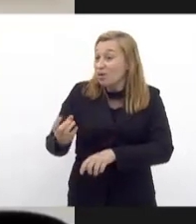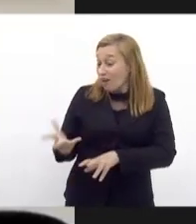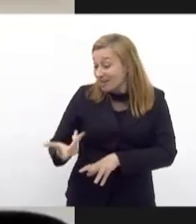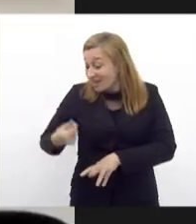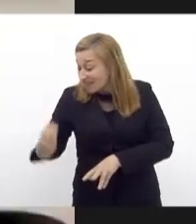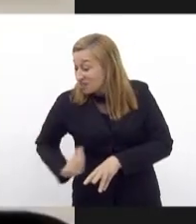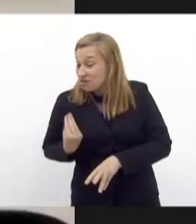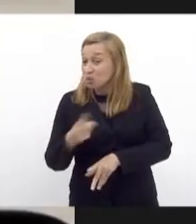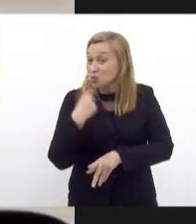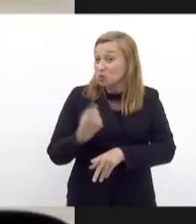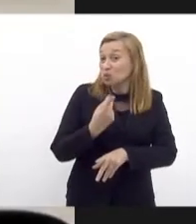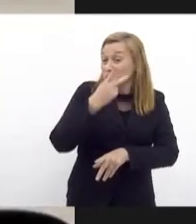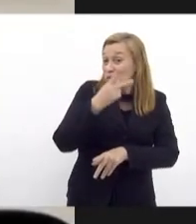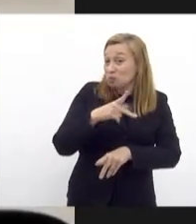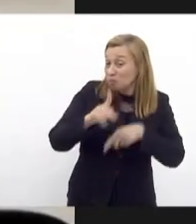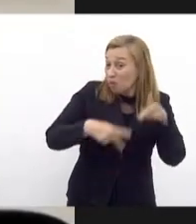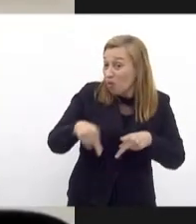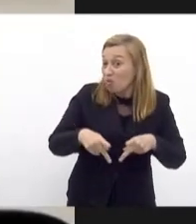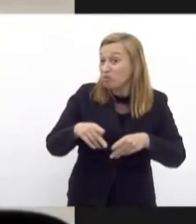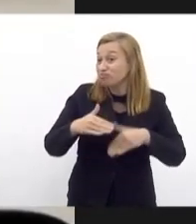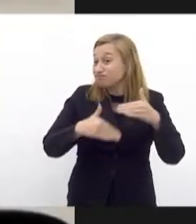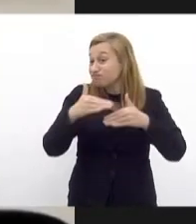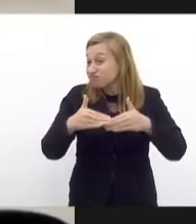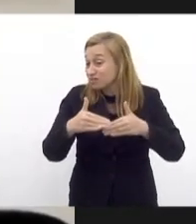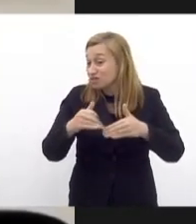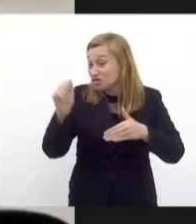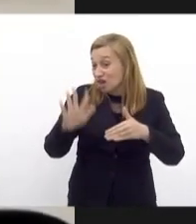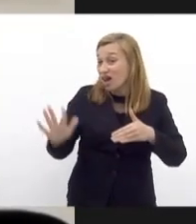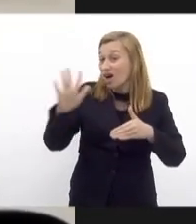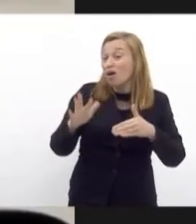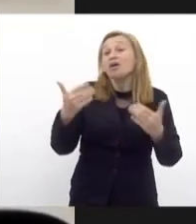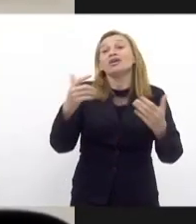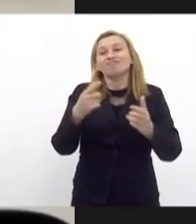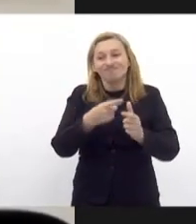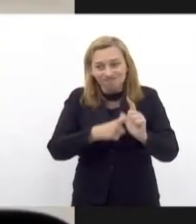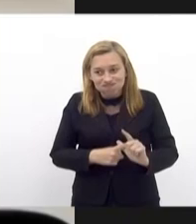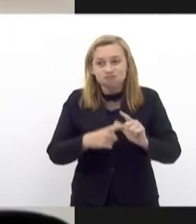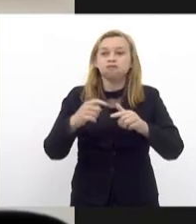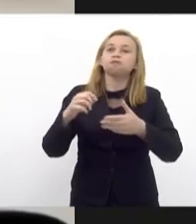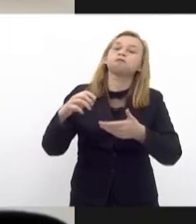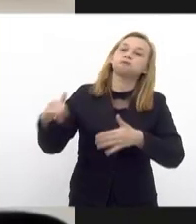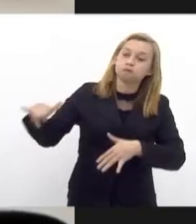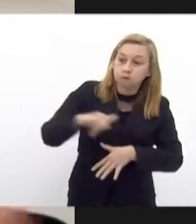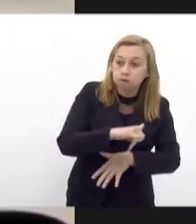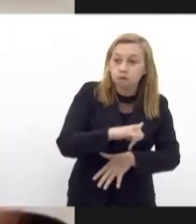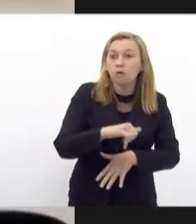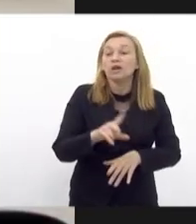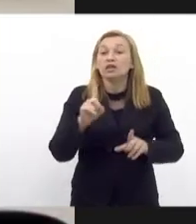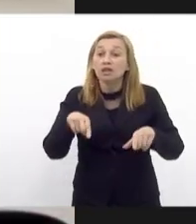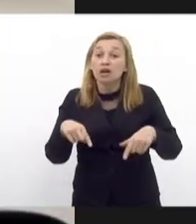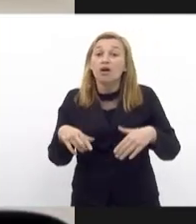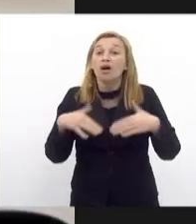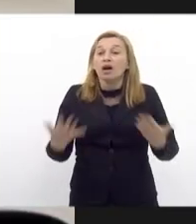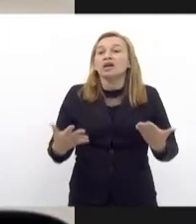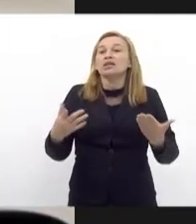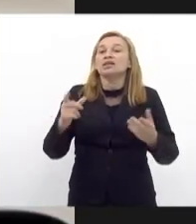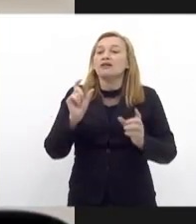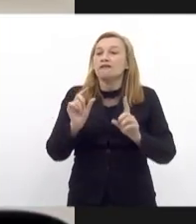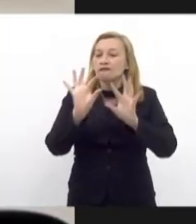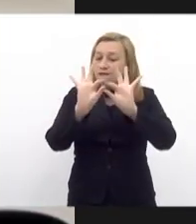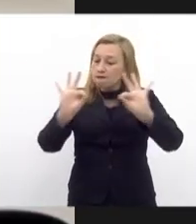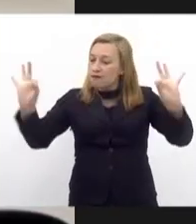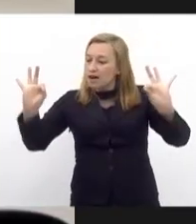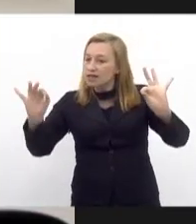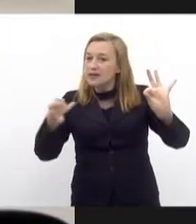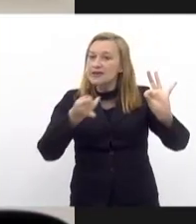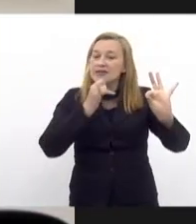a evolução, né, geral do nosso estado depende muito dos aeroportos. E essa palavra, por exemplo, essa frase